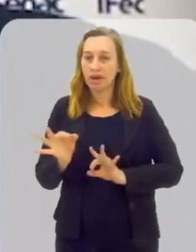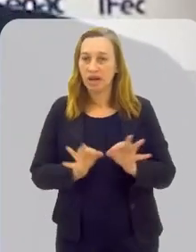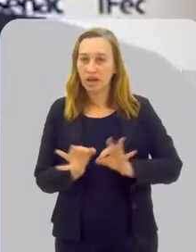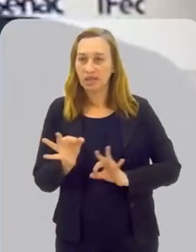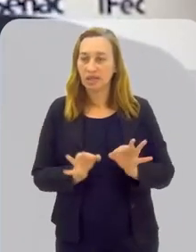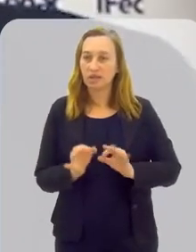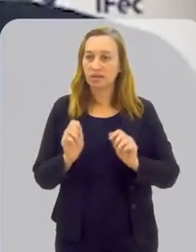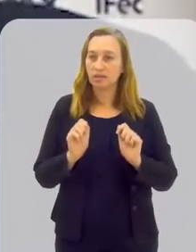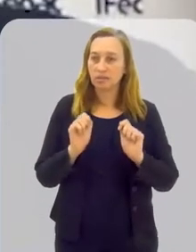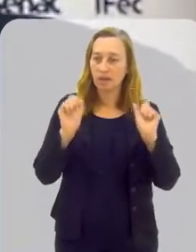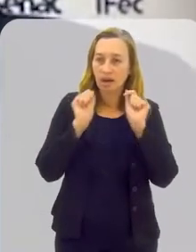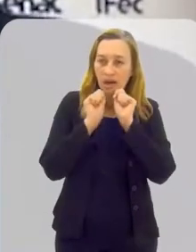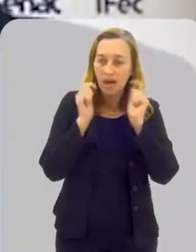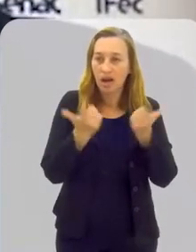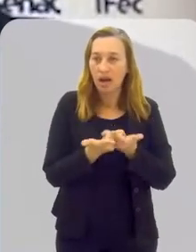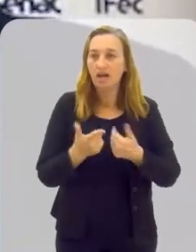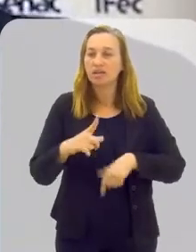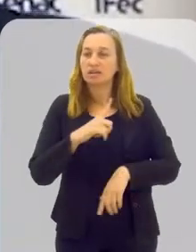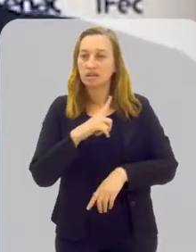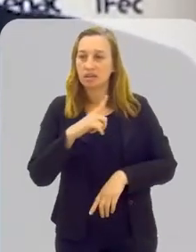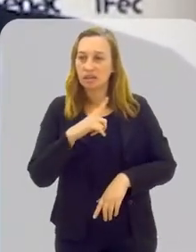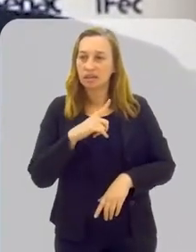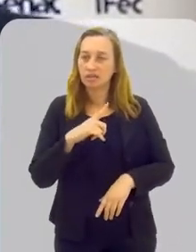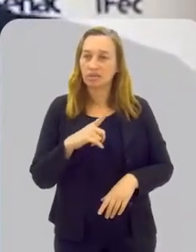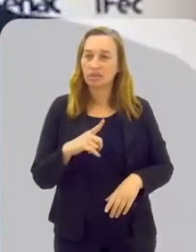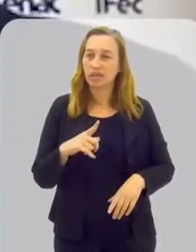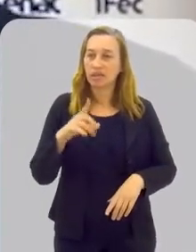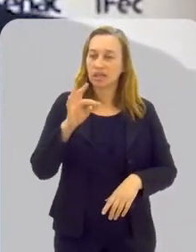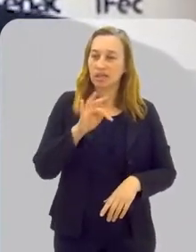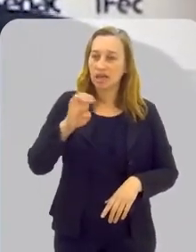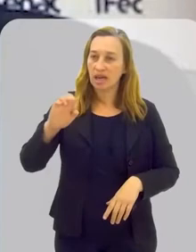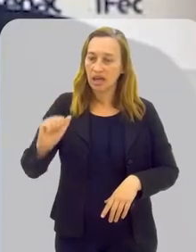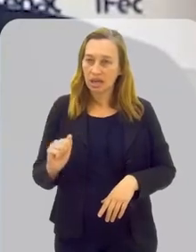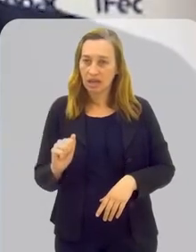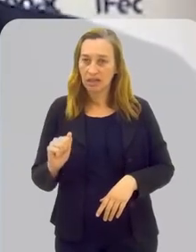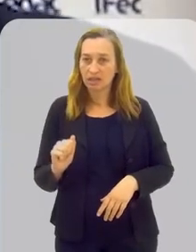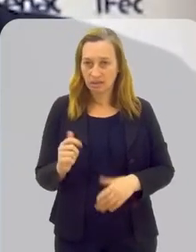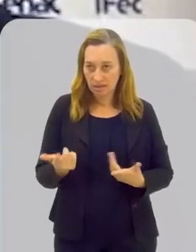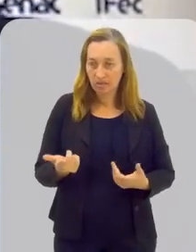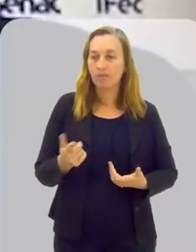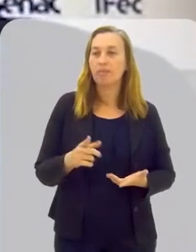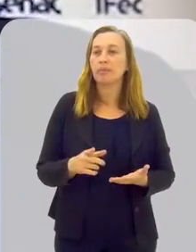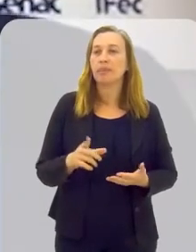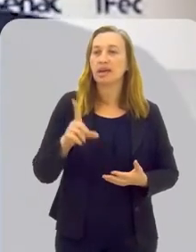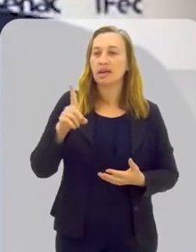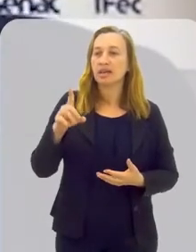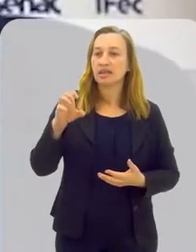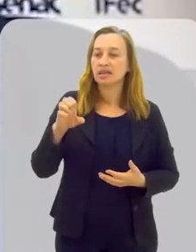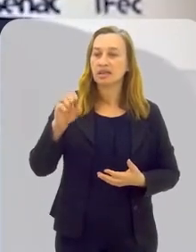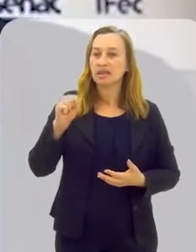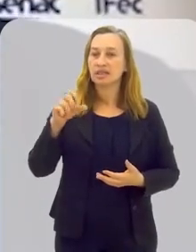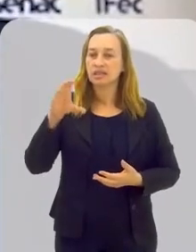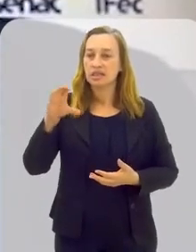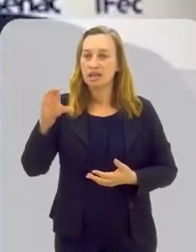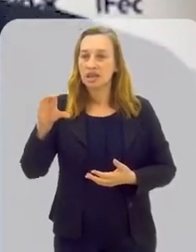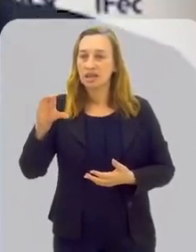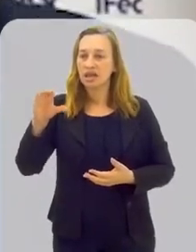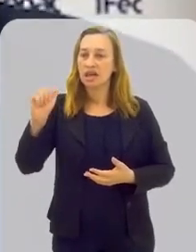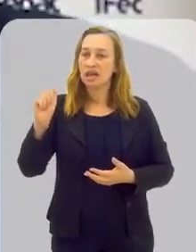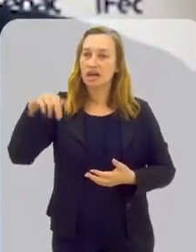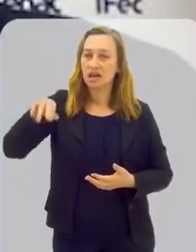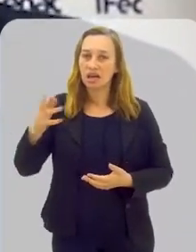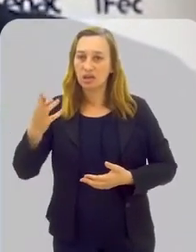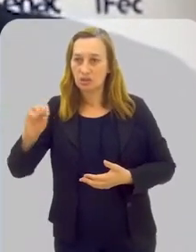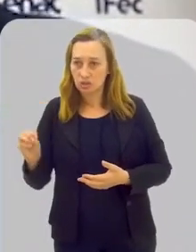da alerj ela vai vir toda plotada alérgica e ela tem também as telas de descanso que você vende as mídias o